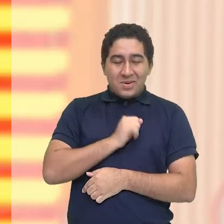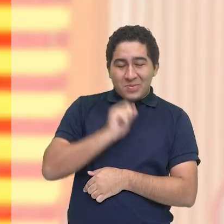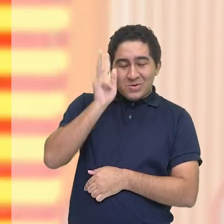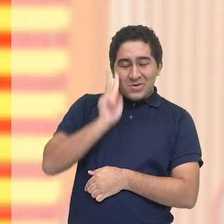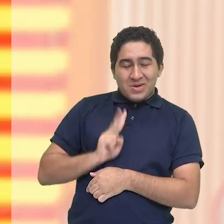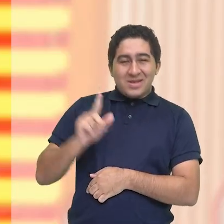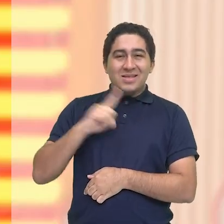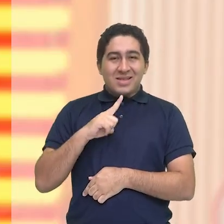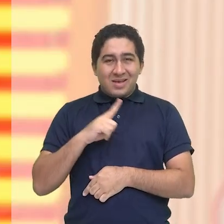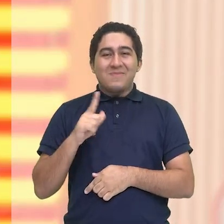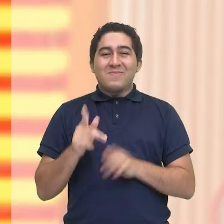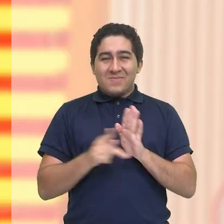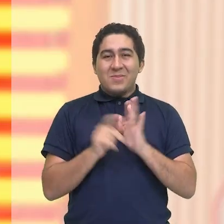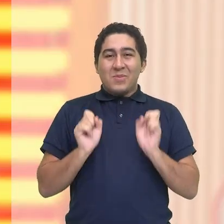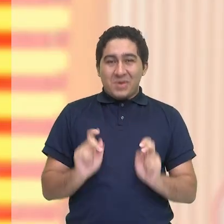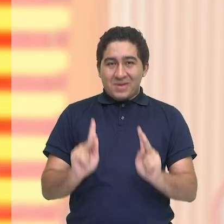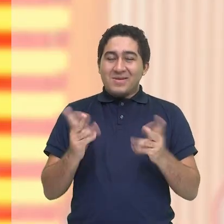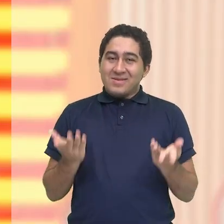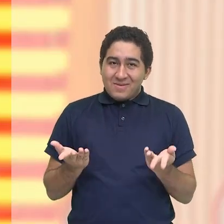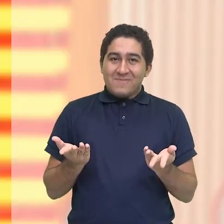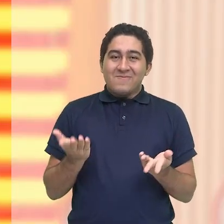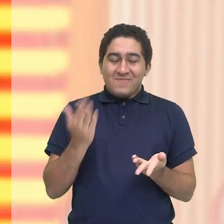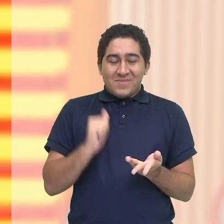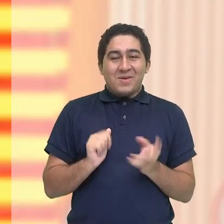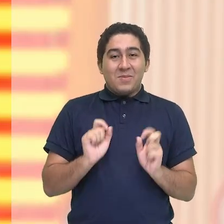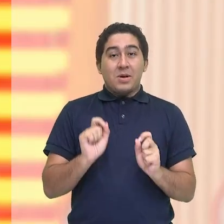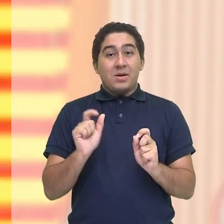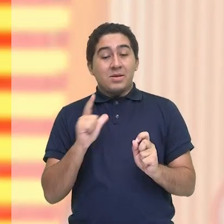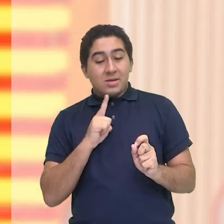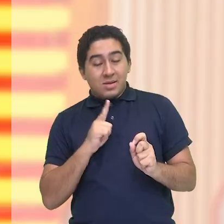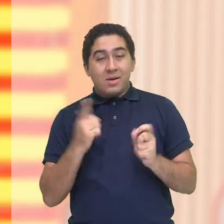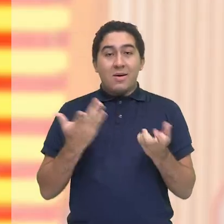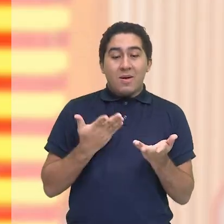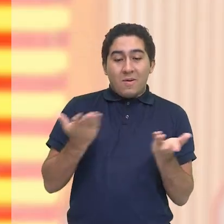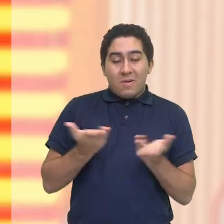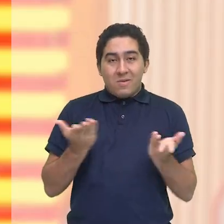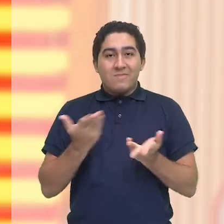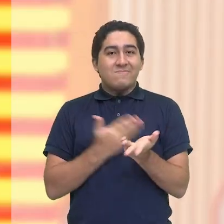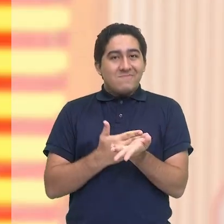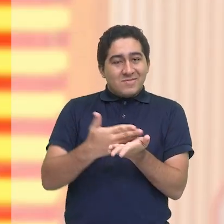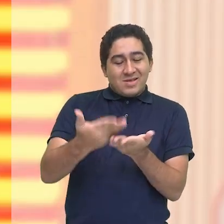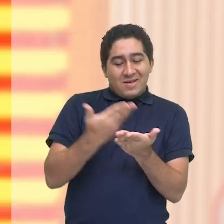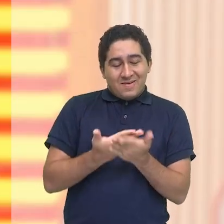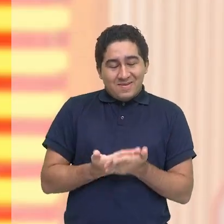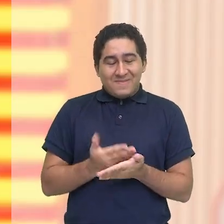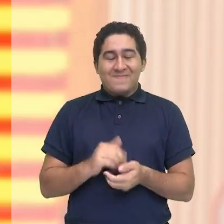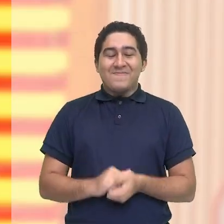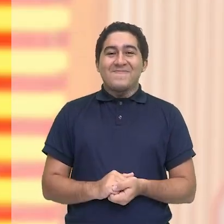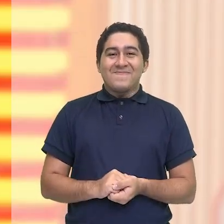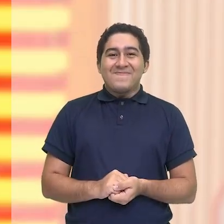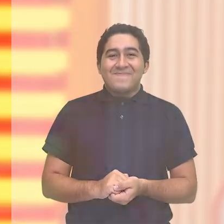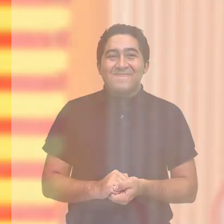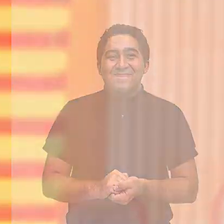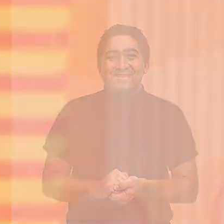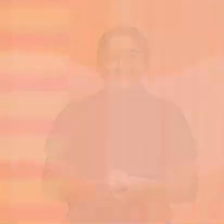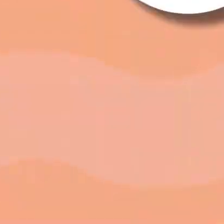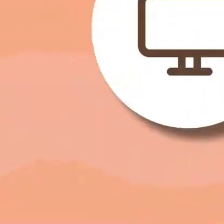gosto de trabalhar com vocês. Então, galerinha, sem mais conversas, sem mais delongas, vamos à nossa aula.